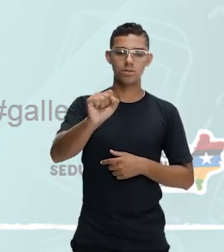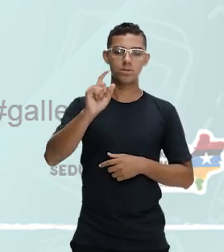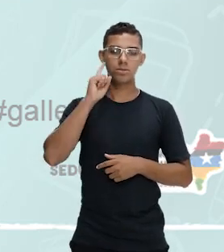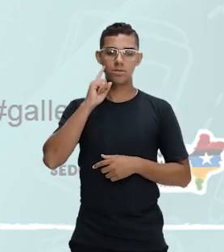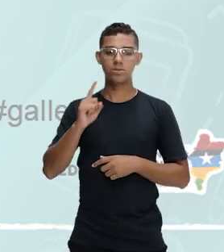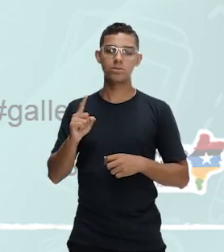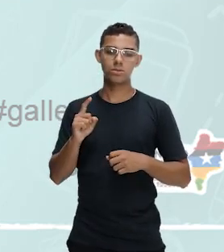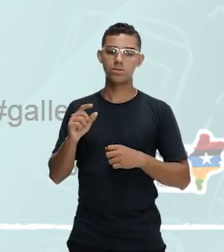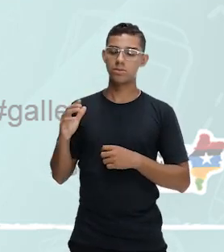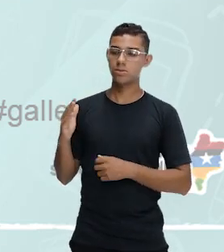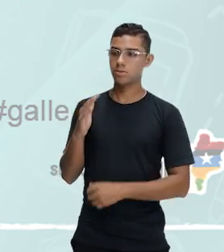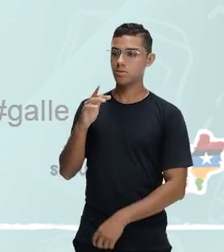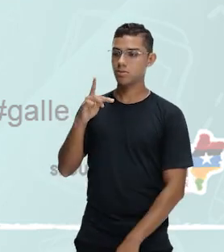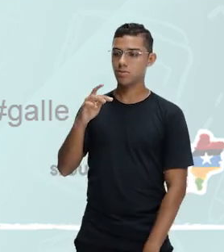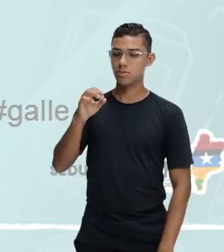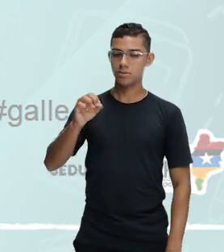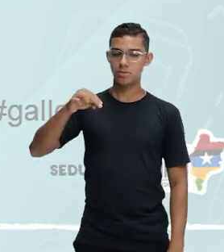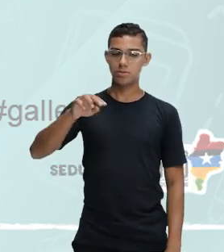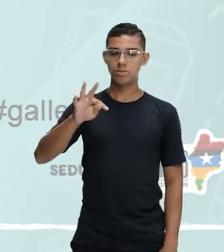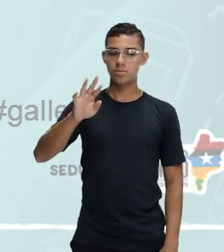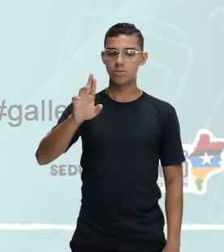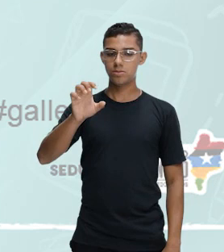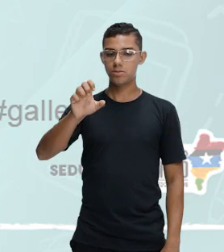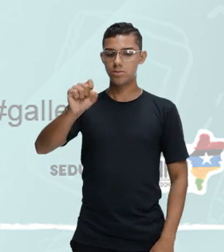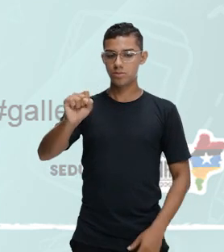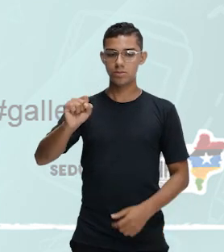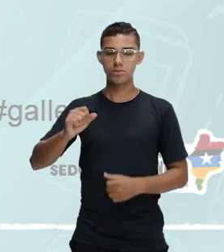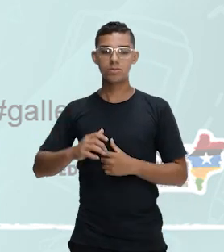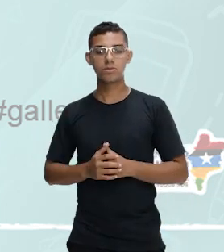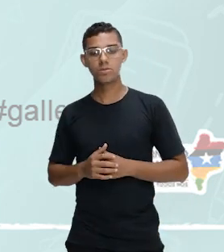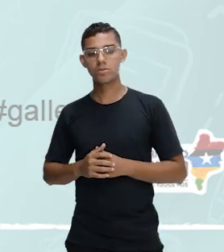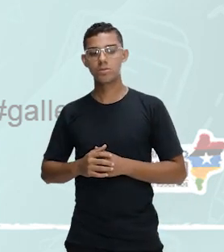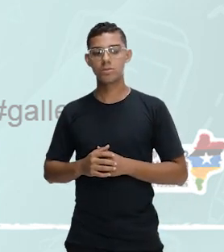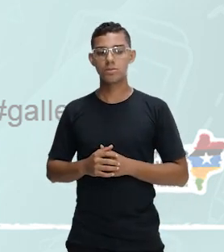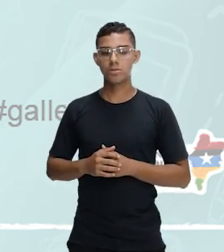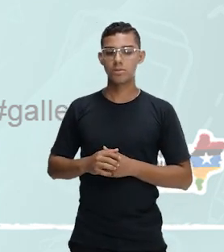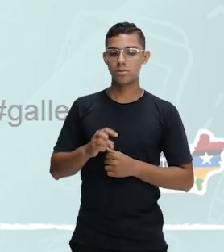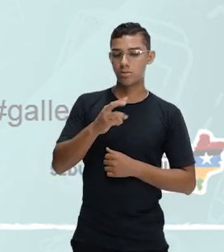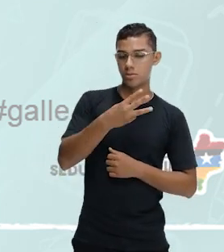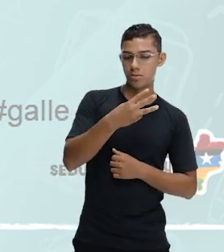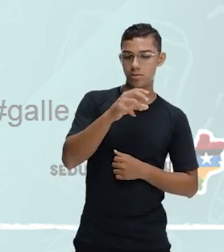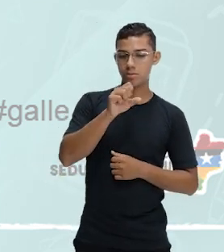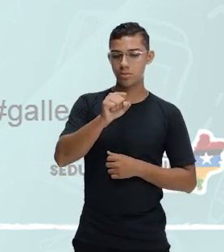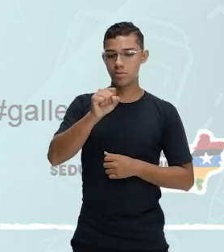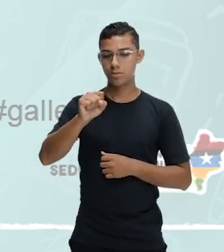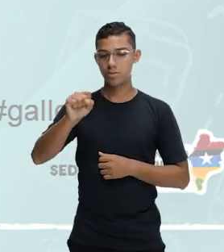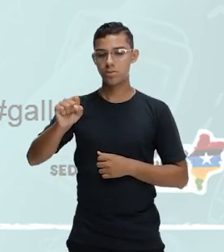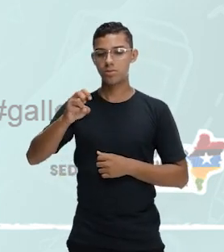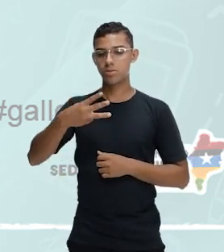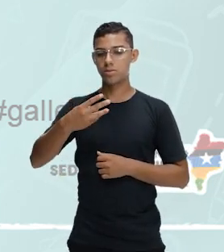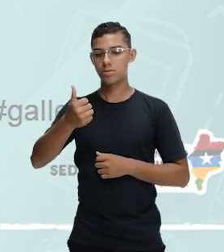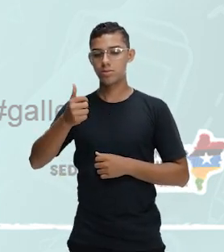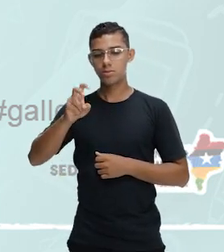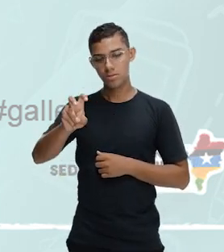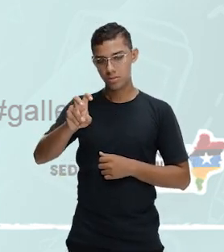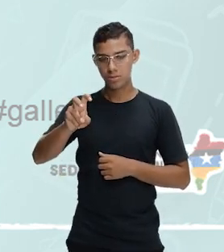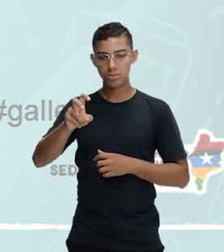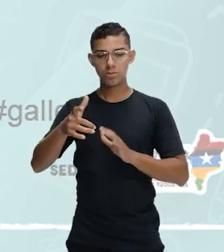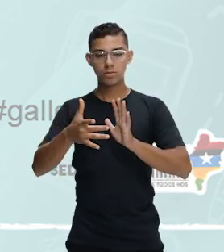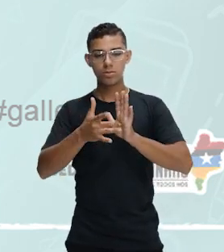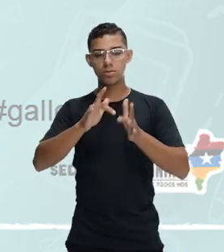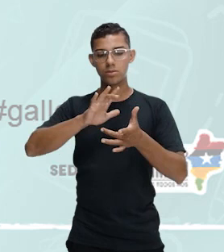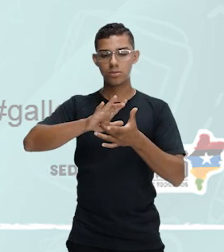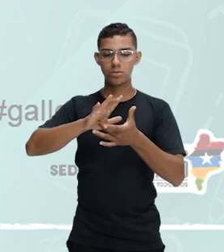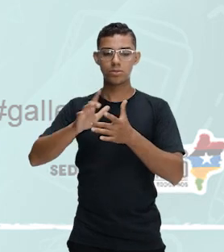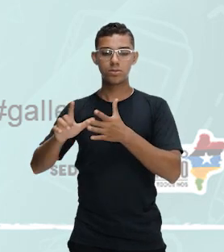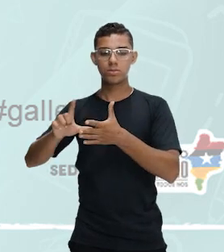Heráclides, desculpa, o Heráclides de Pontos, né? Aí no ano, viveu entre o ano de 388 a 315 a.C.,